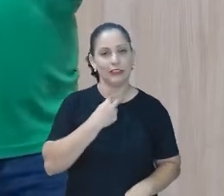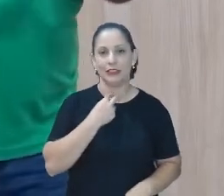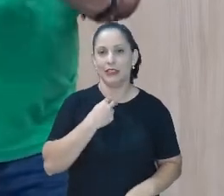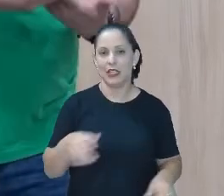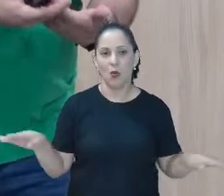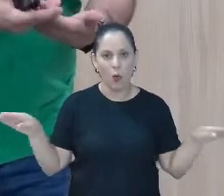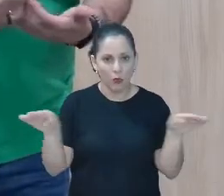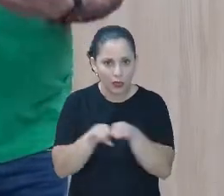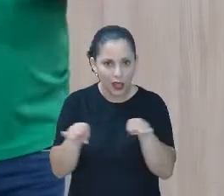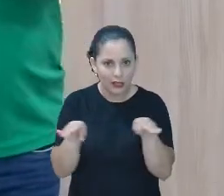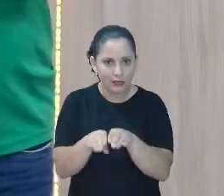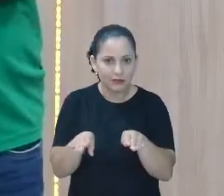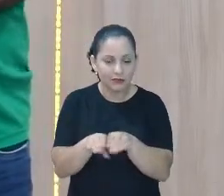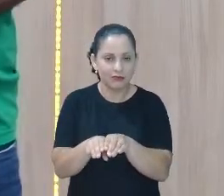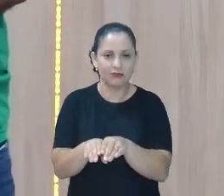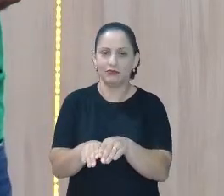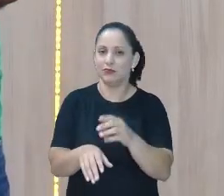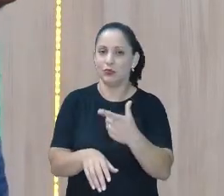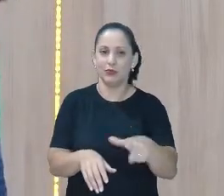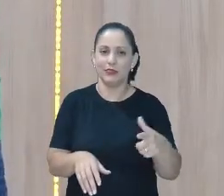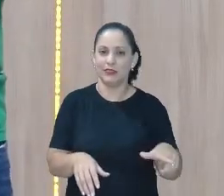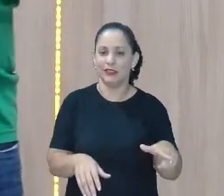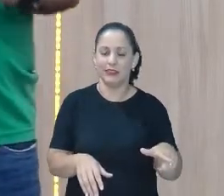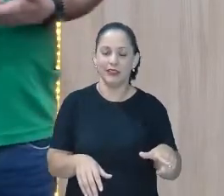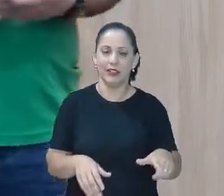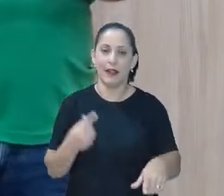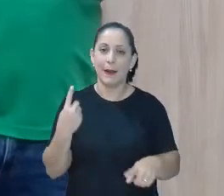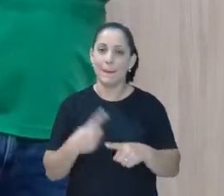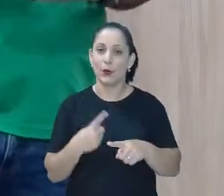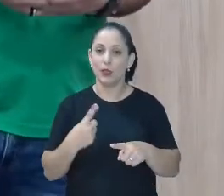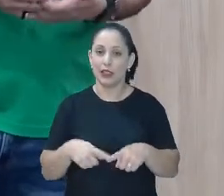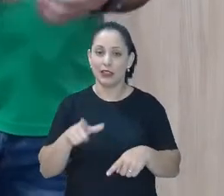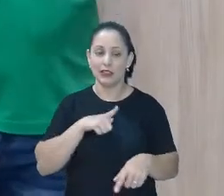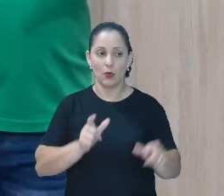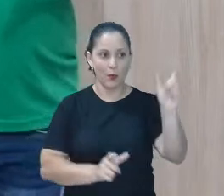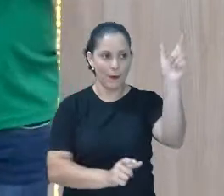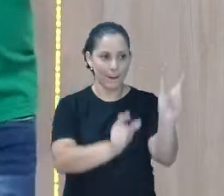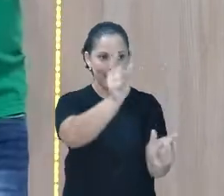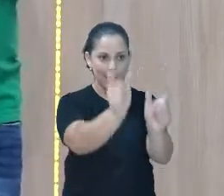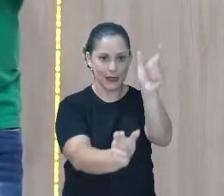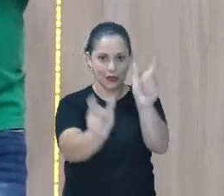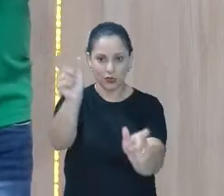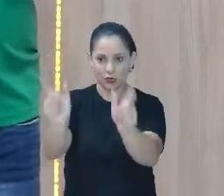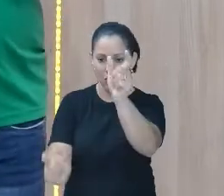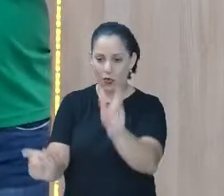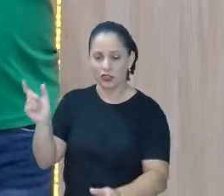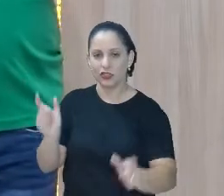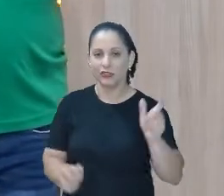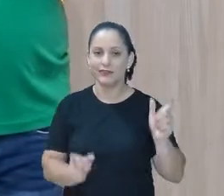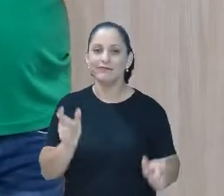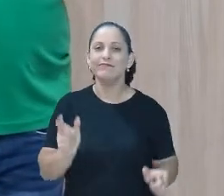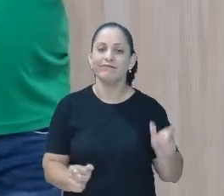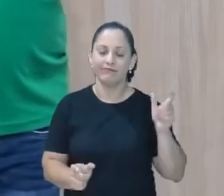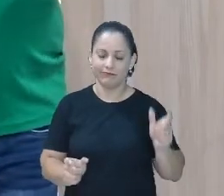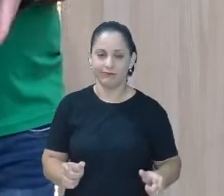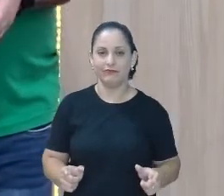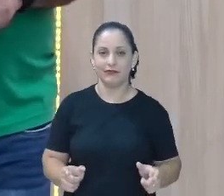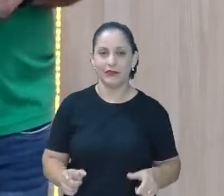a igualdade civil e a igualdade jurídica, porque existiam pessoas que eram marginalizadas,